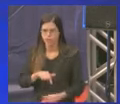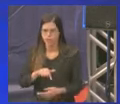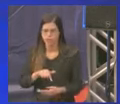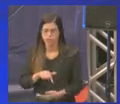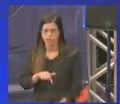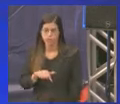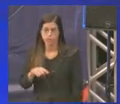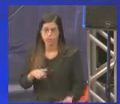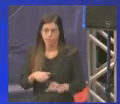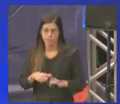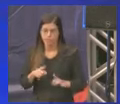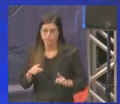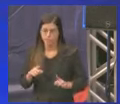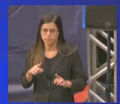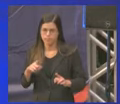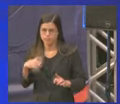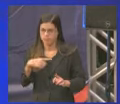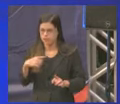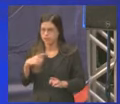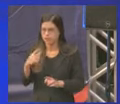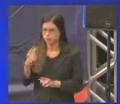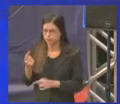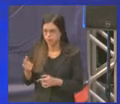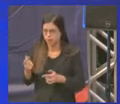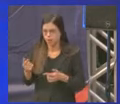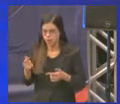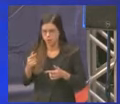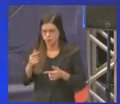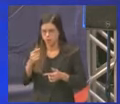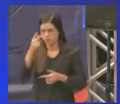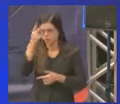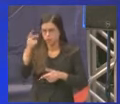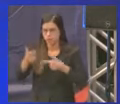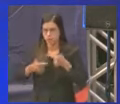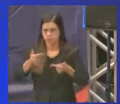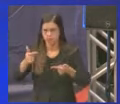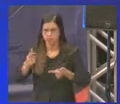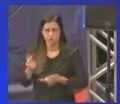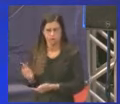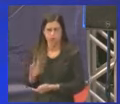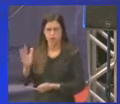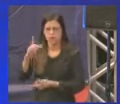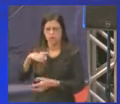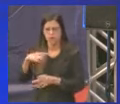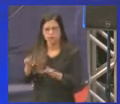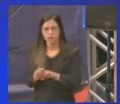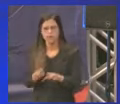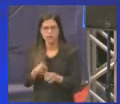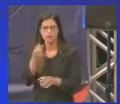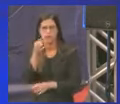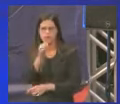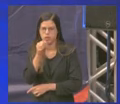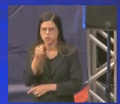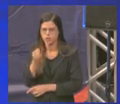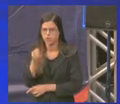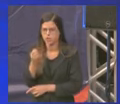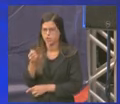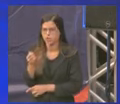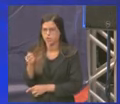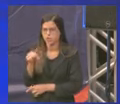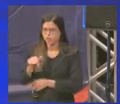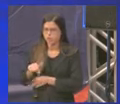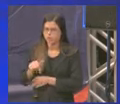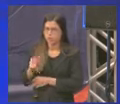cara, né, muito qualificada, mas cara, tem também um problema de energia cara. Então está se formando uma década ou